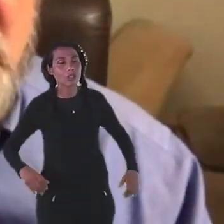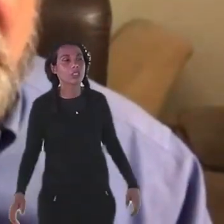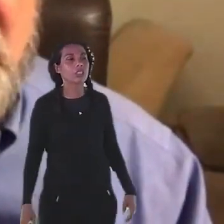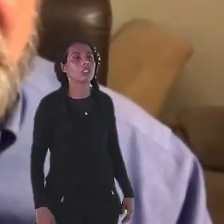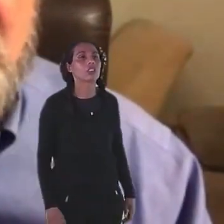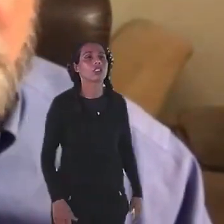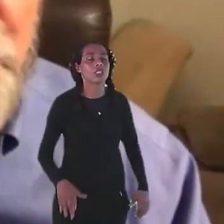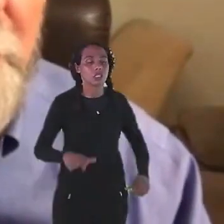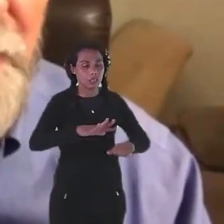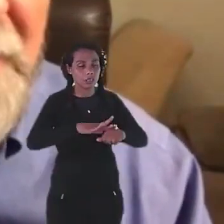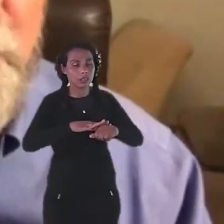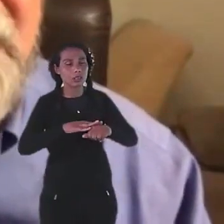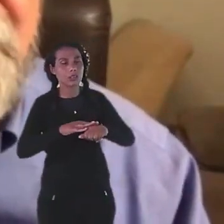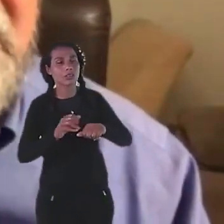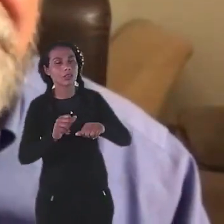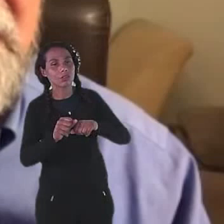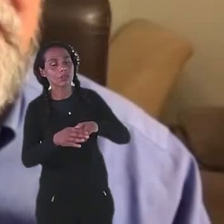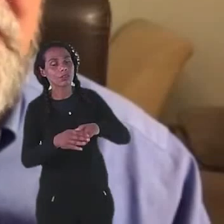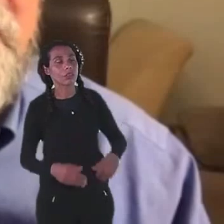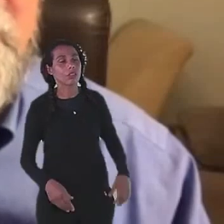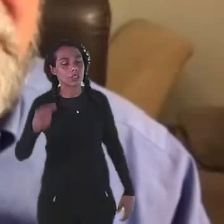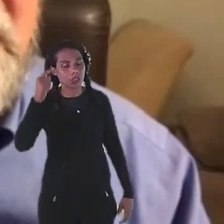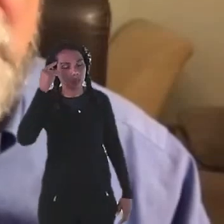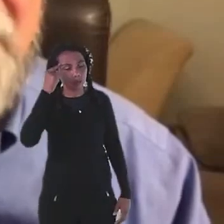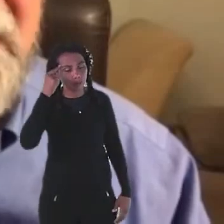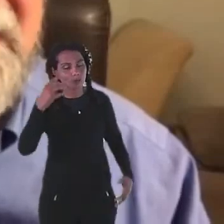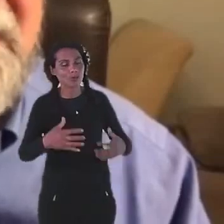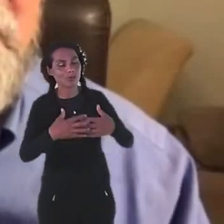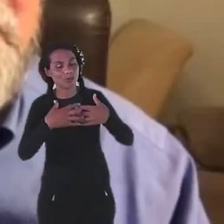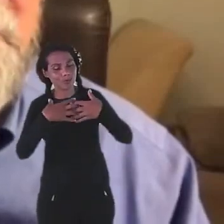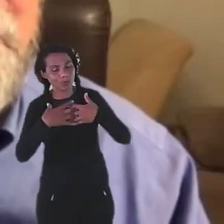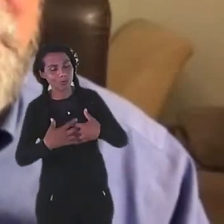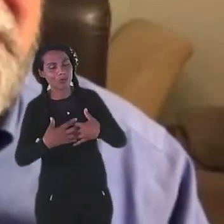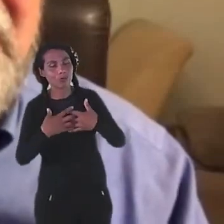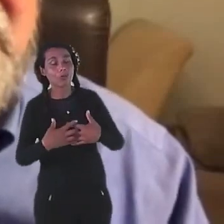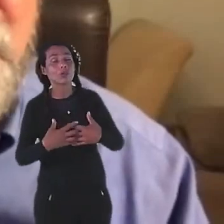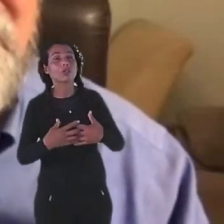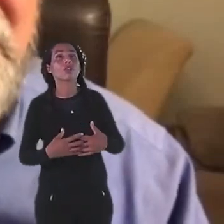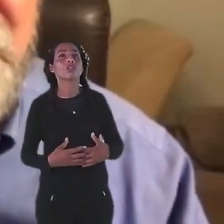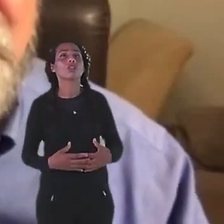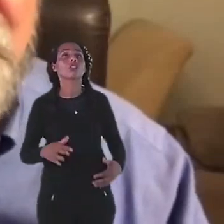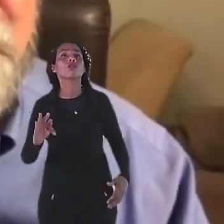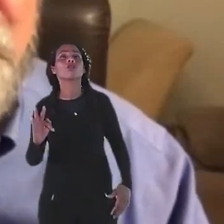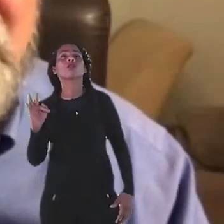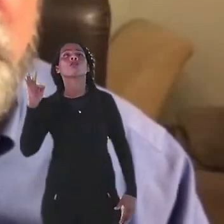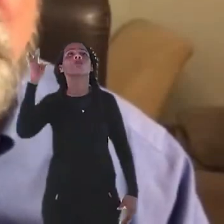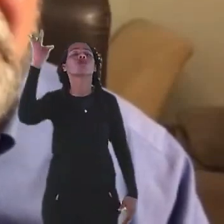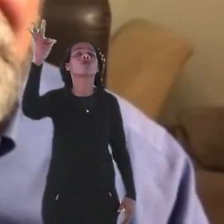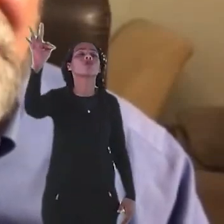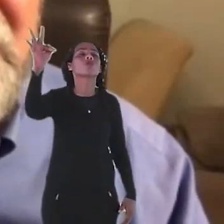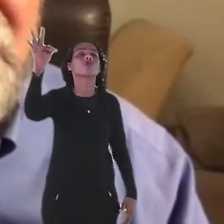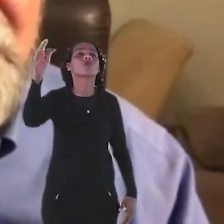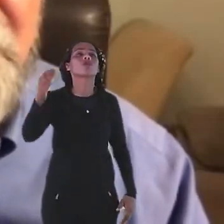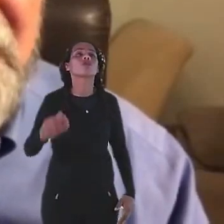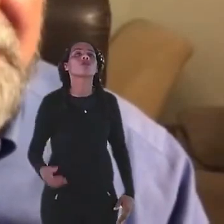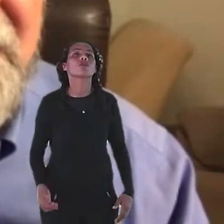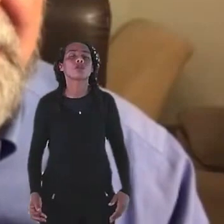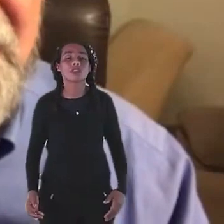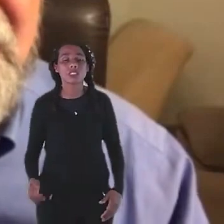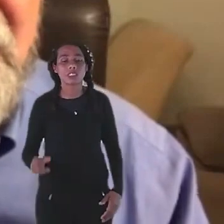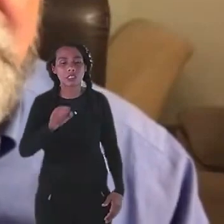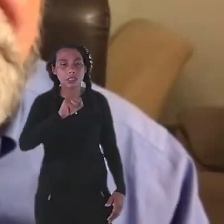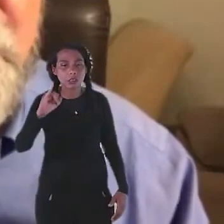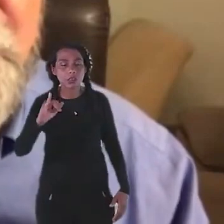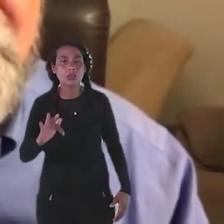deu muita coisa para refletir sobre qual vai ser esse nosso futuro e se é que nós temos um futuro a longo prazo, né? Como